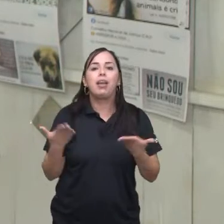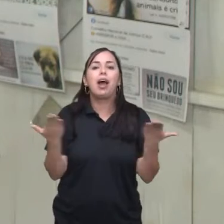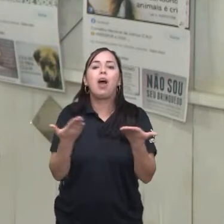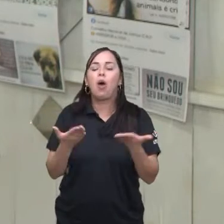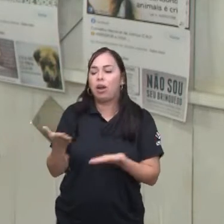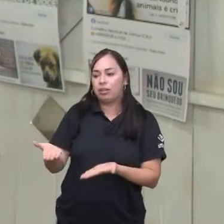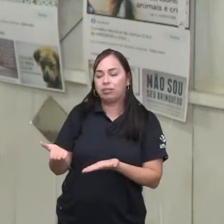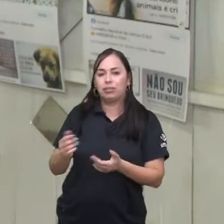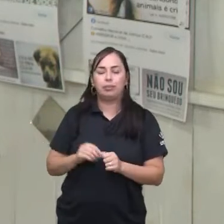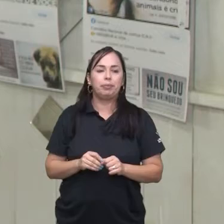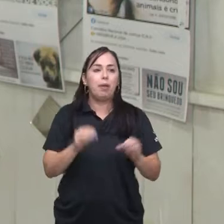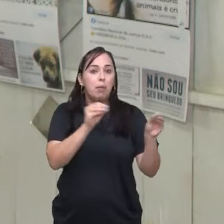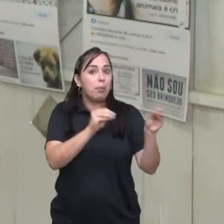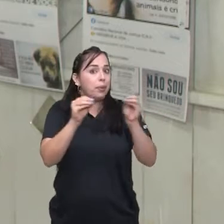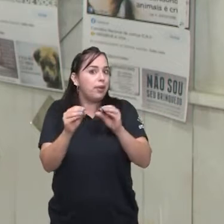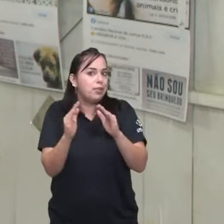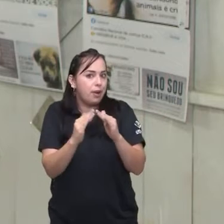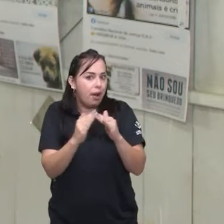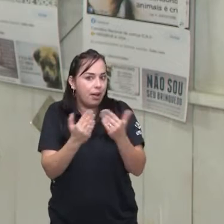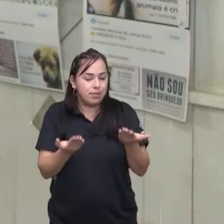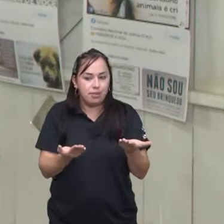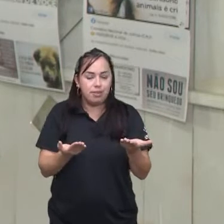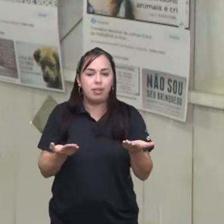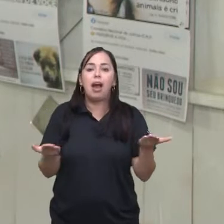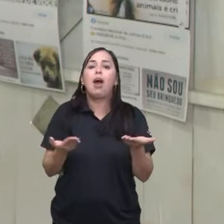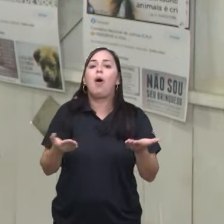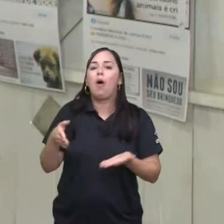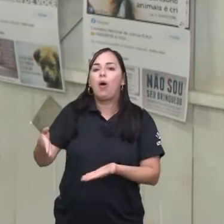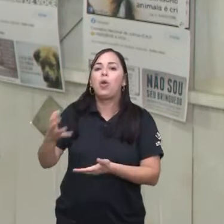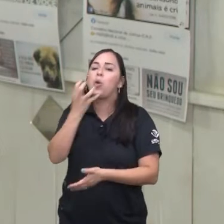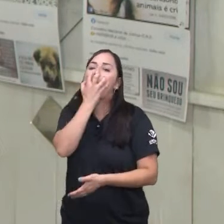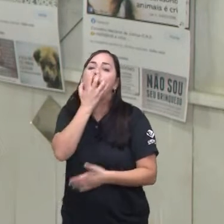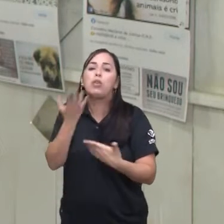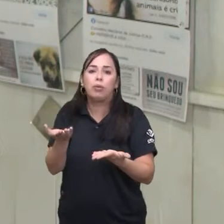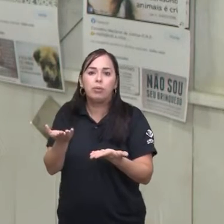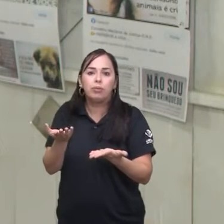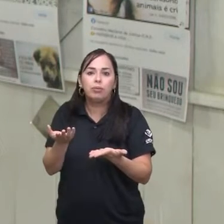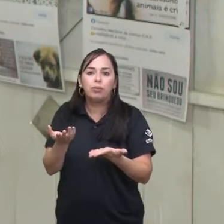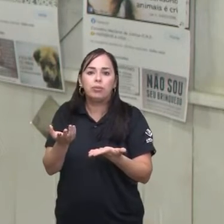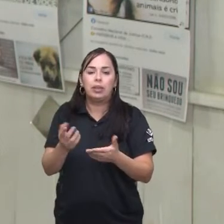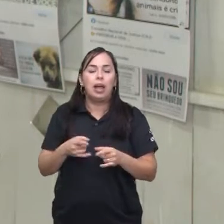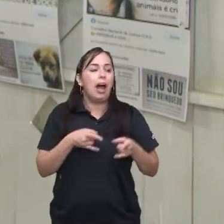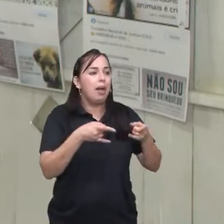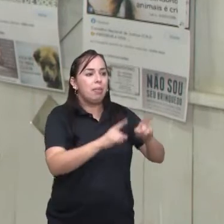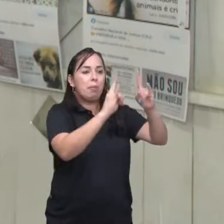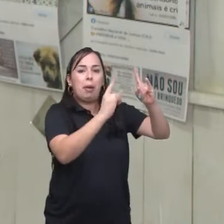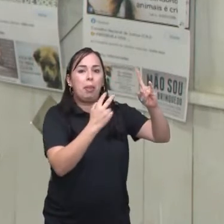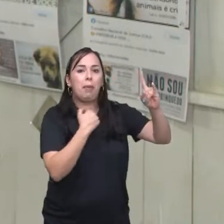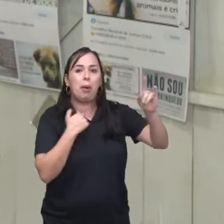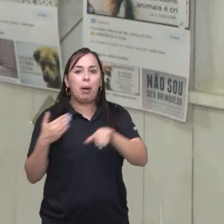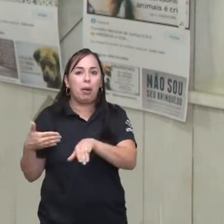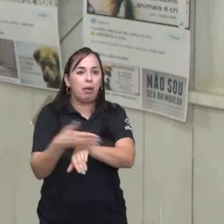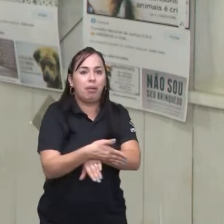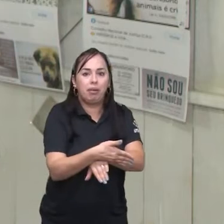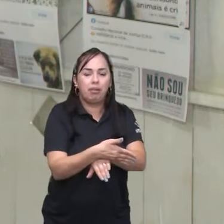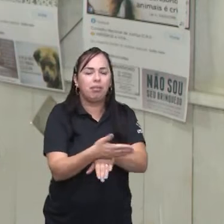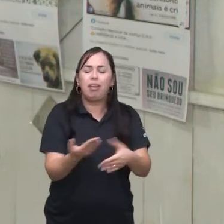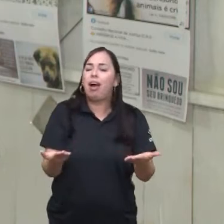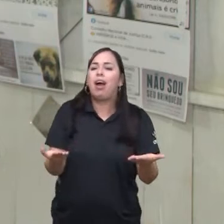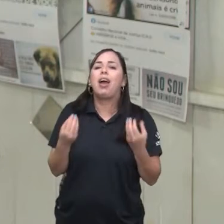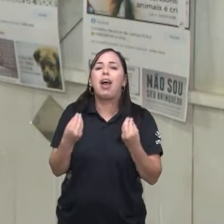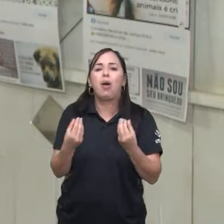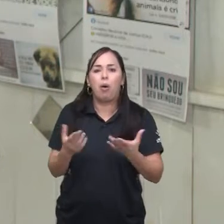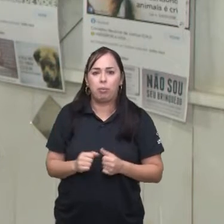E agora? Puxa, eu vou mudar de residência. E agora? Puxa, lá no prédio não é